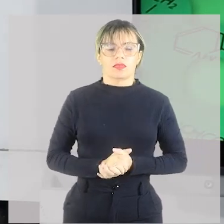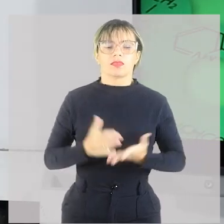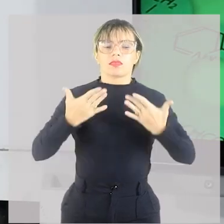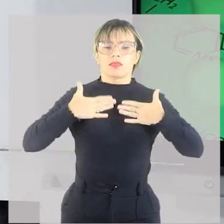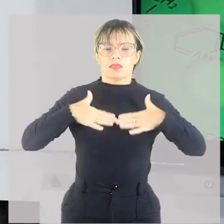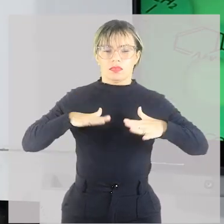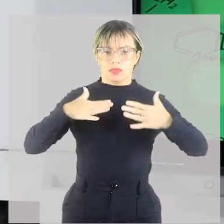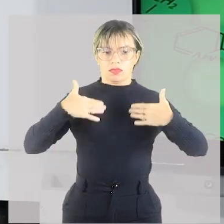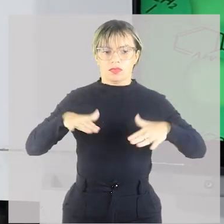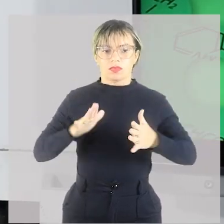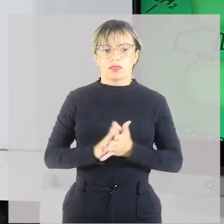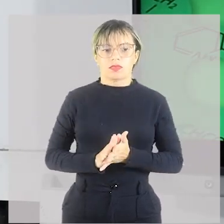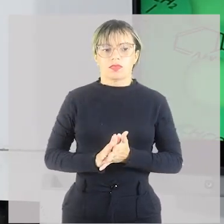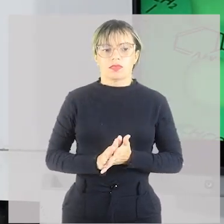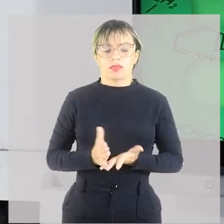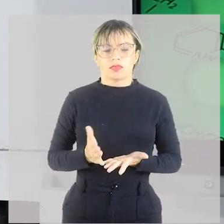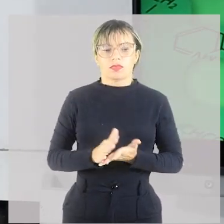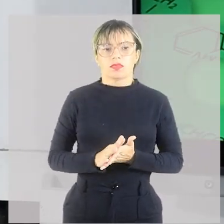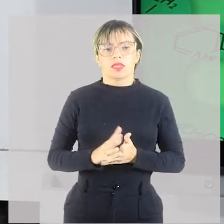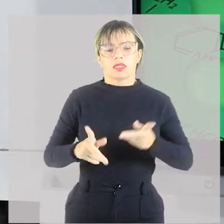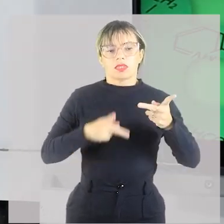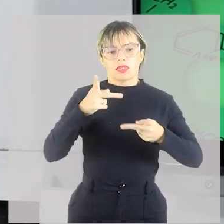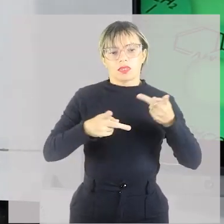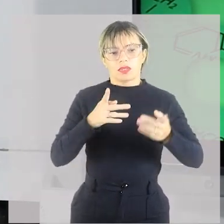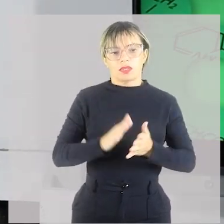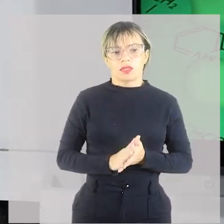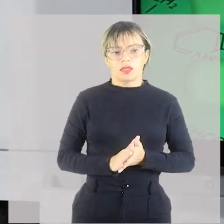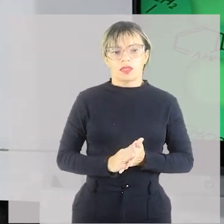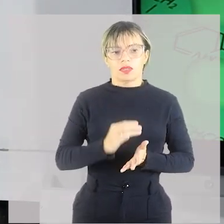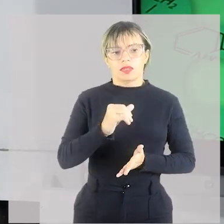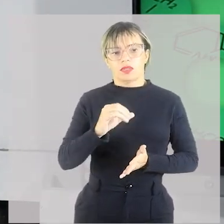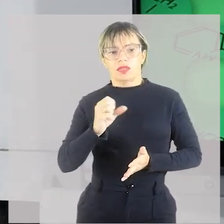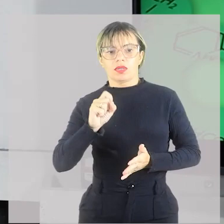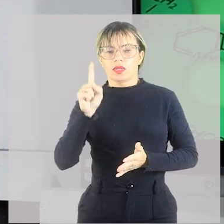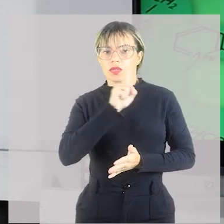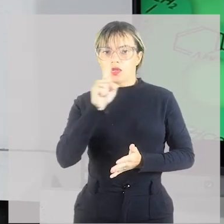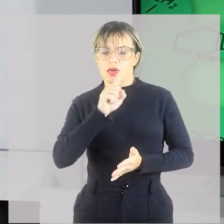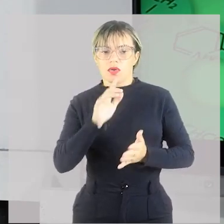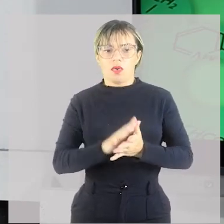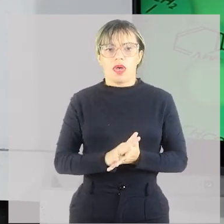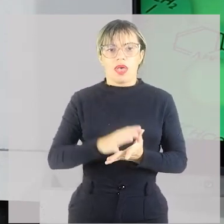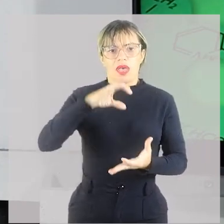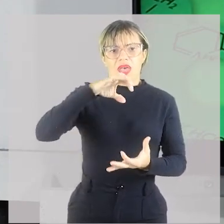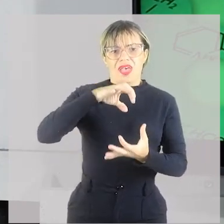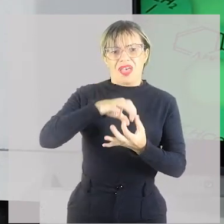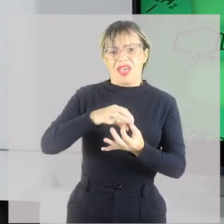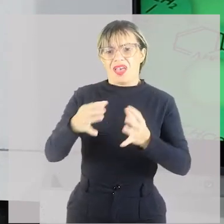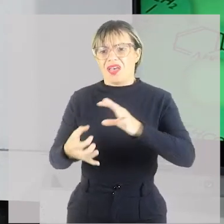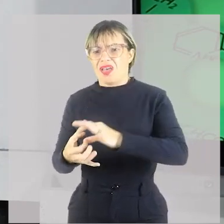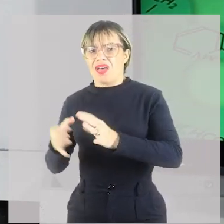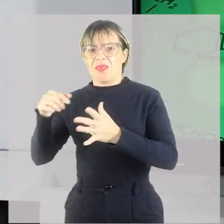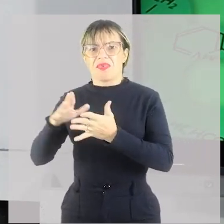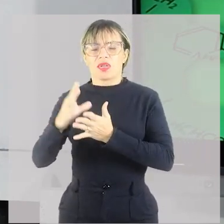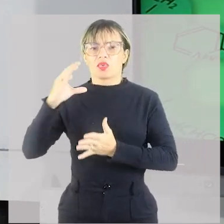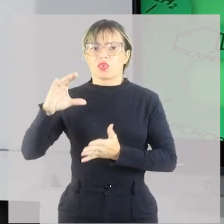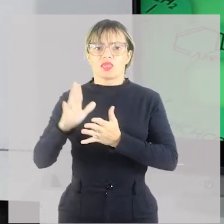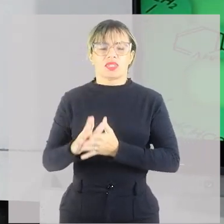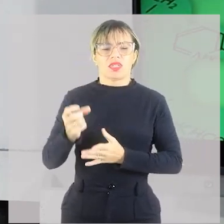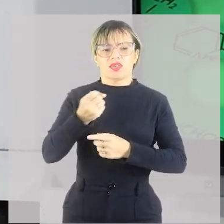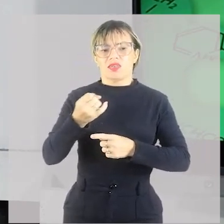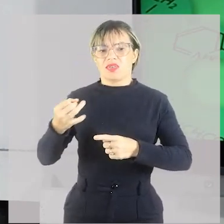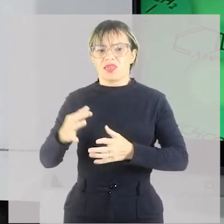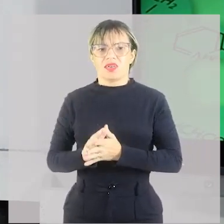Tranquilo? Aí eu falo cis, ó, essa estrutura não é ramificada, muito cuidado, tá? Para não imaginar que aqui tem radical. Porque